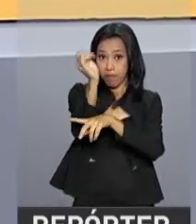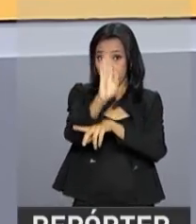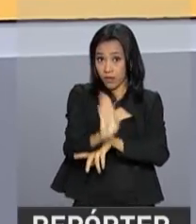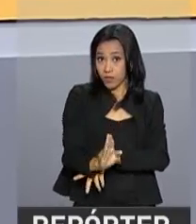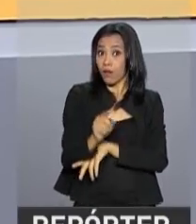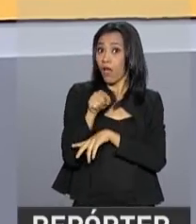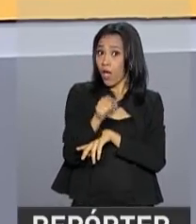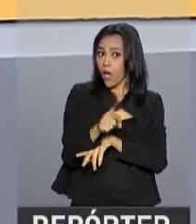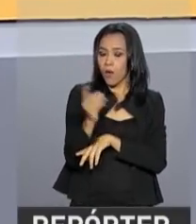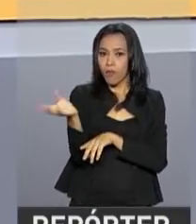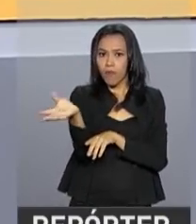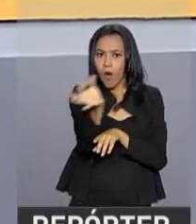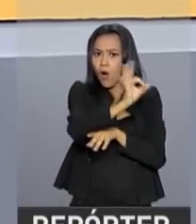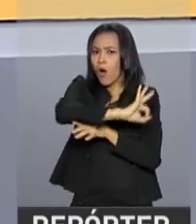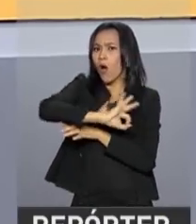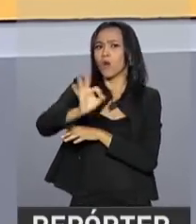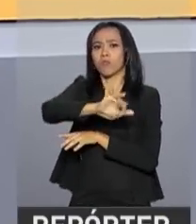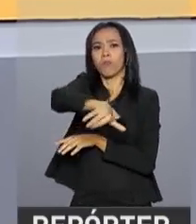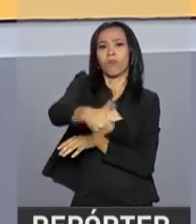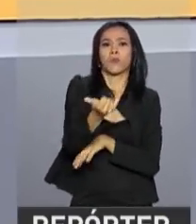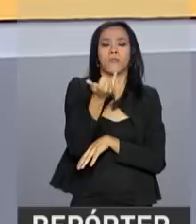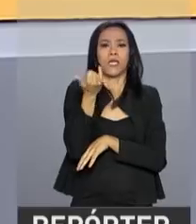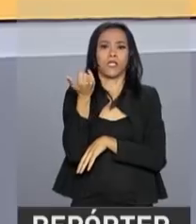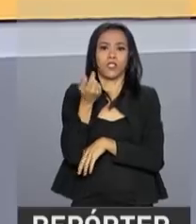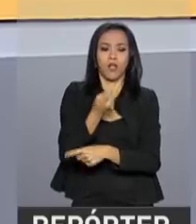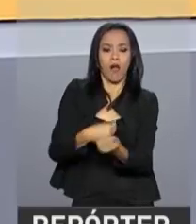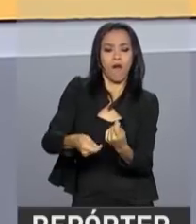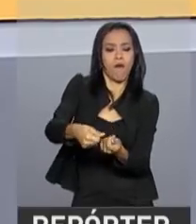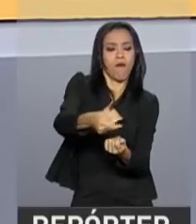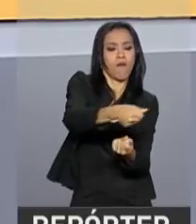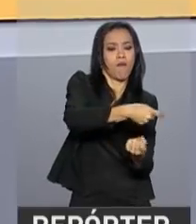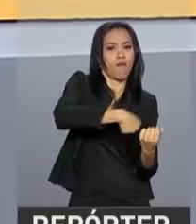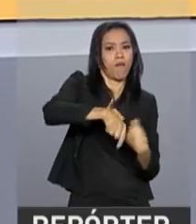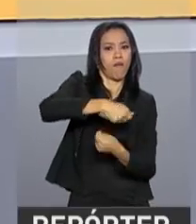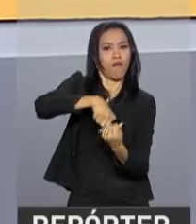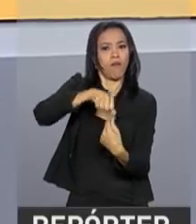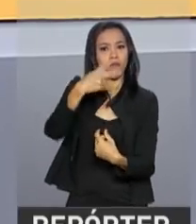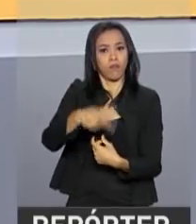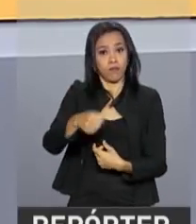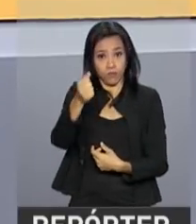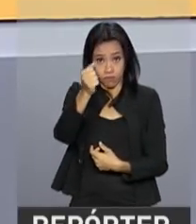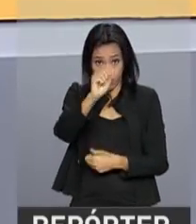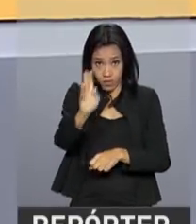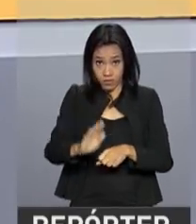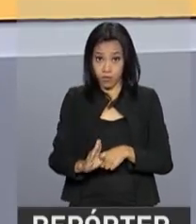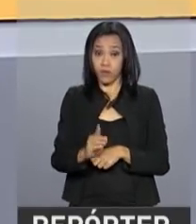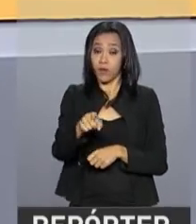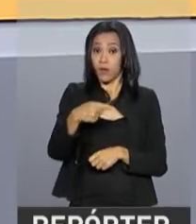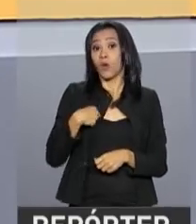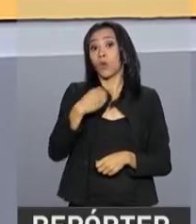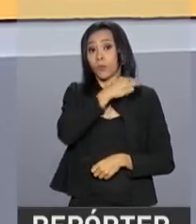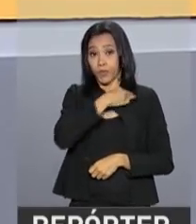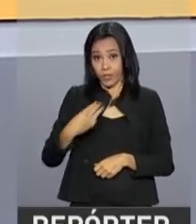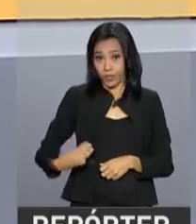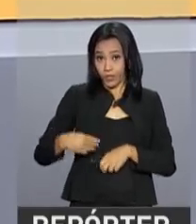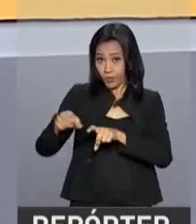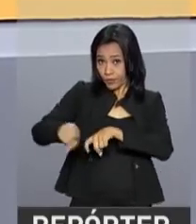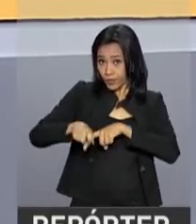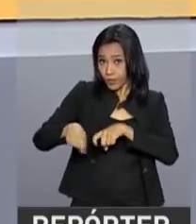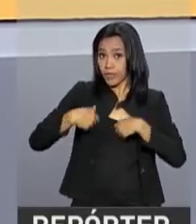que destaca as melhores oportunidades de negócios no país o ministro da agricultura blairo maggi acredita que